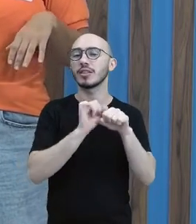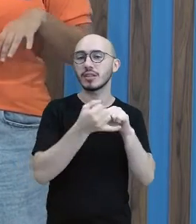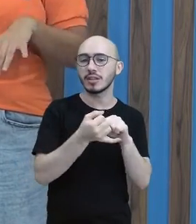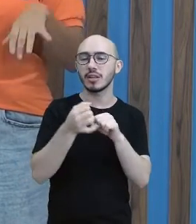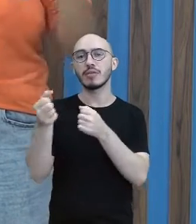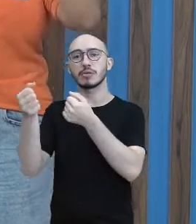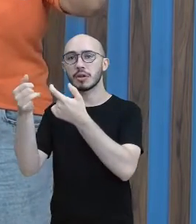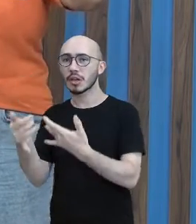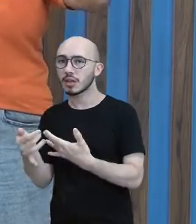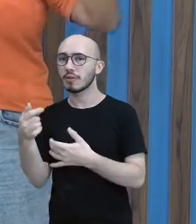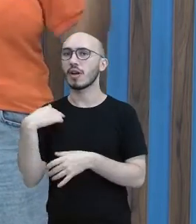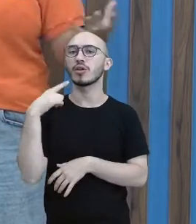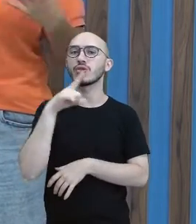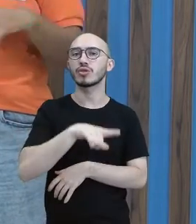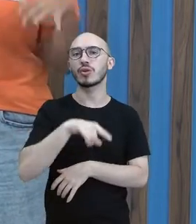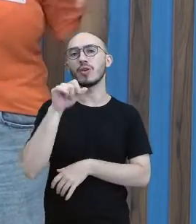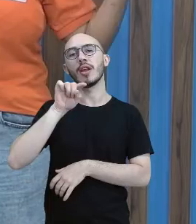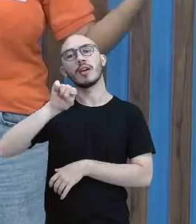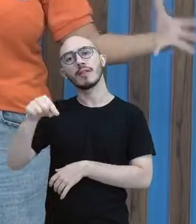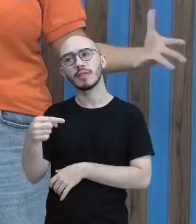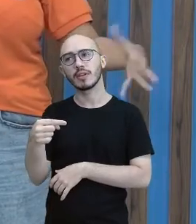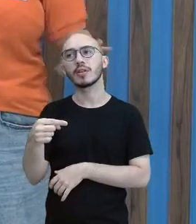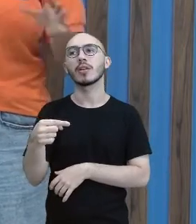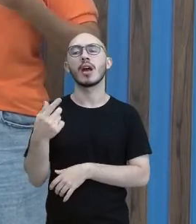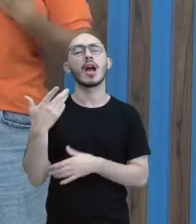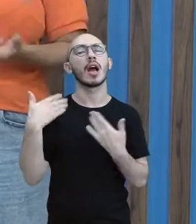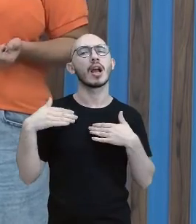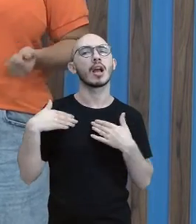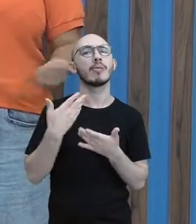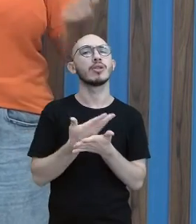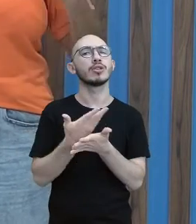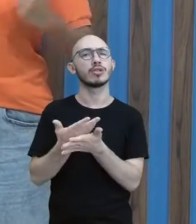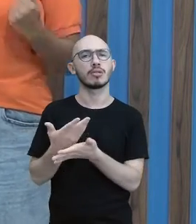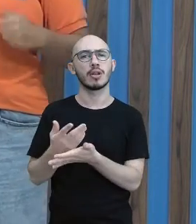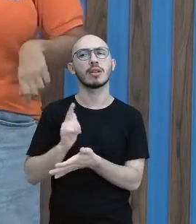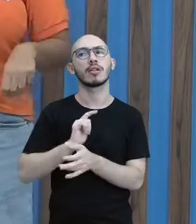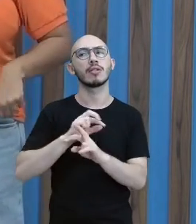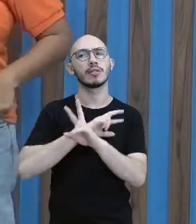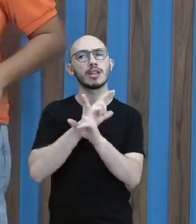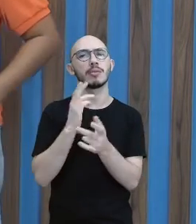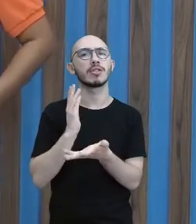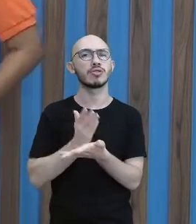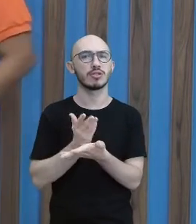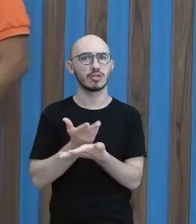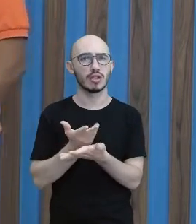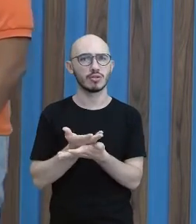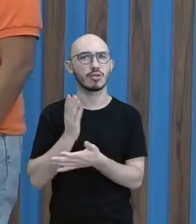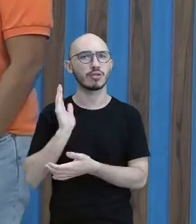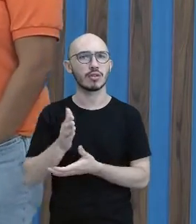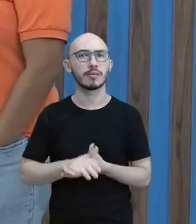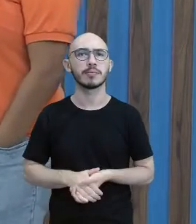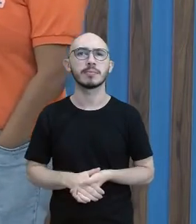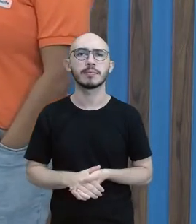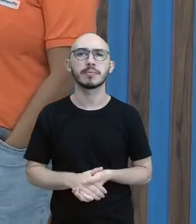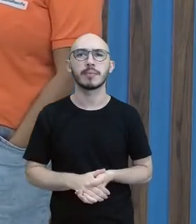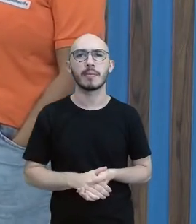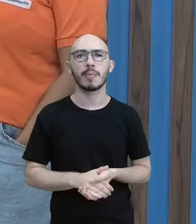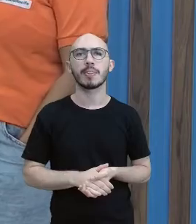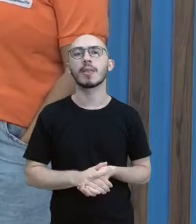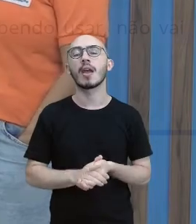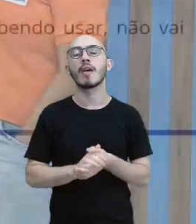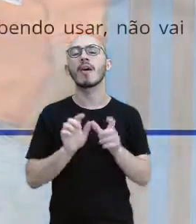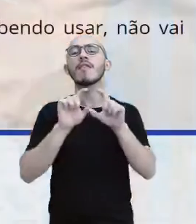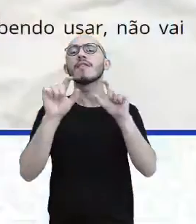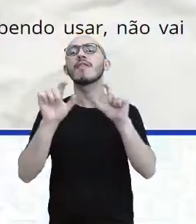Eu preferi escolher a vírgula para a gente trabalhar com mais calma, porque o outro tópico a gente já tinha visto muitas vezes. Então, ó, em qual dessas frases